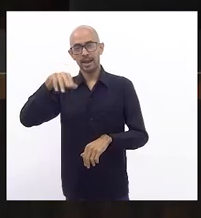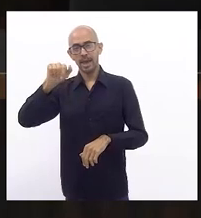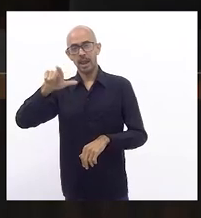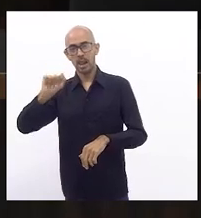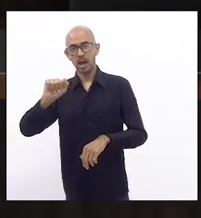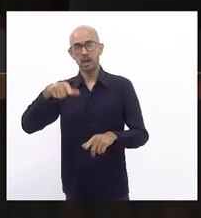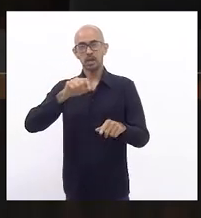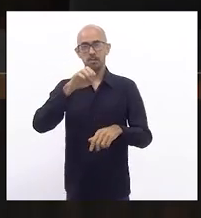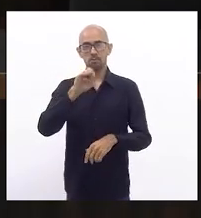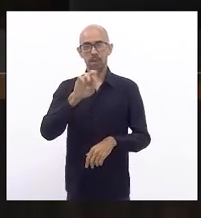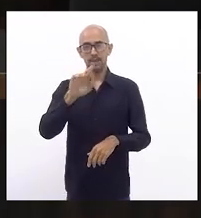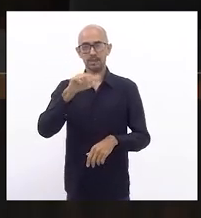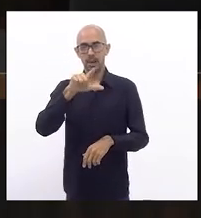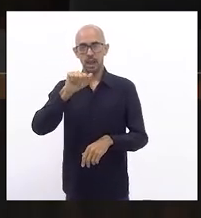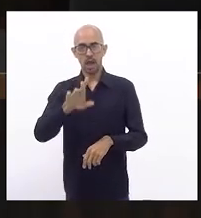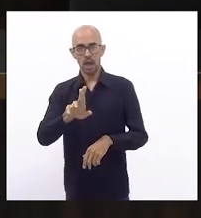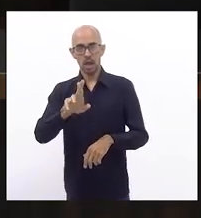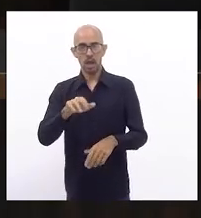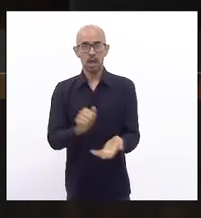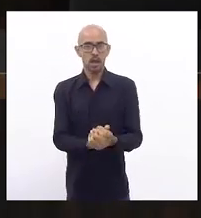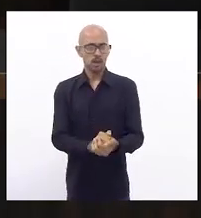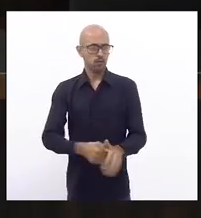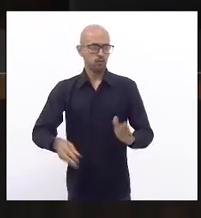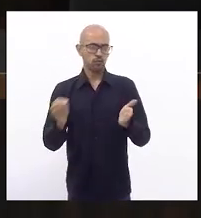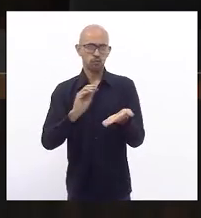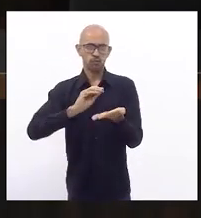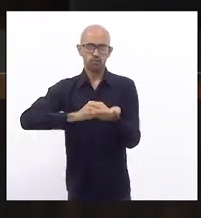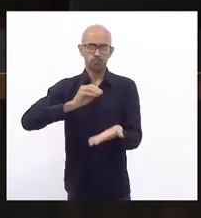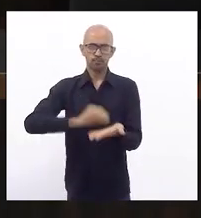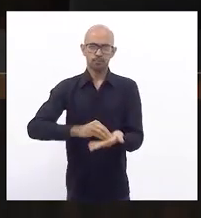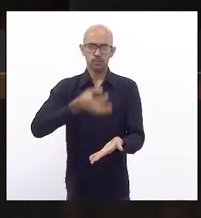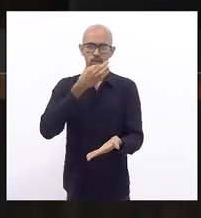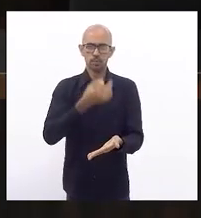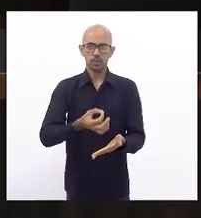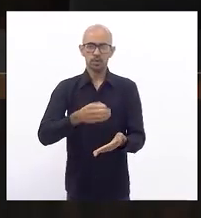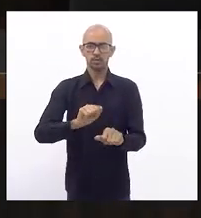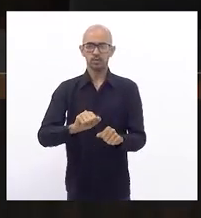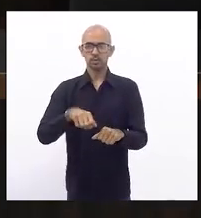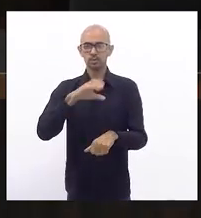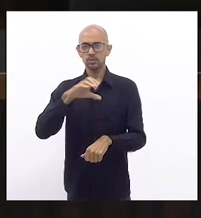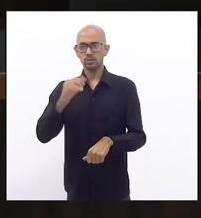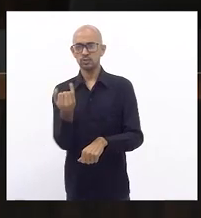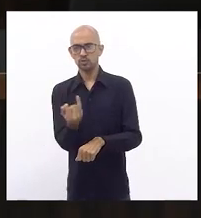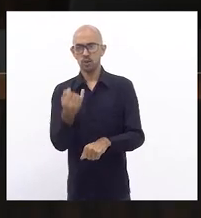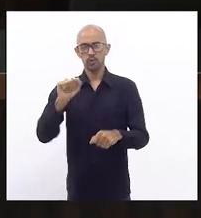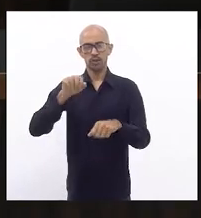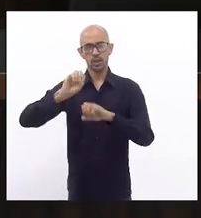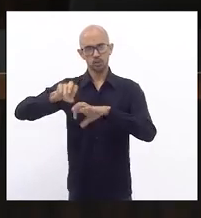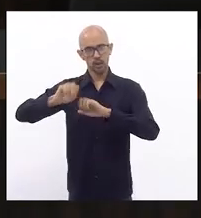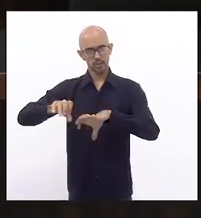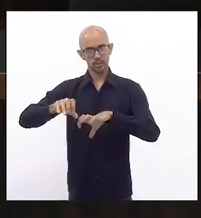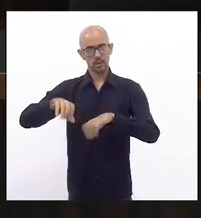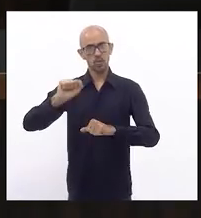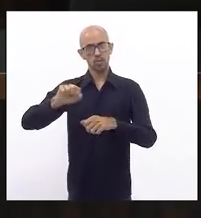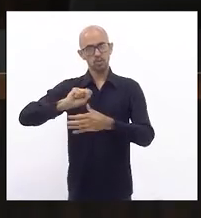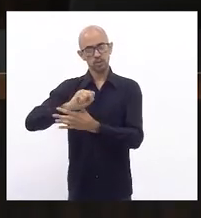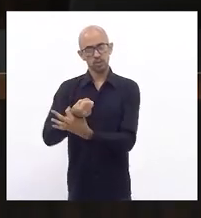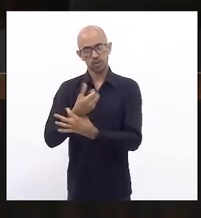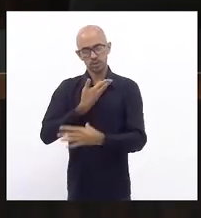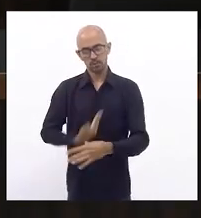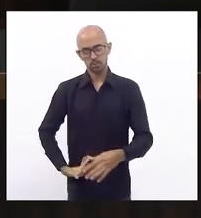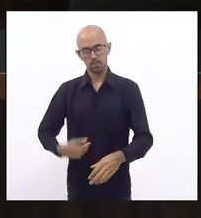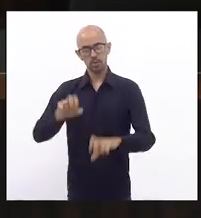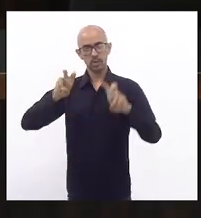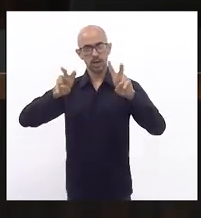Bacelar. Pendente do parecer das Comissões de Constituição e Justiça, de educação, de segurança pública e assuntos de